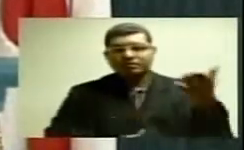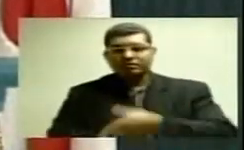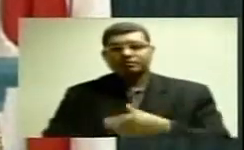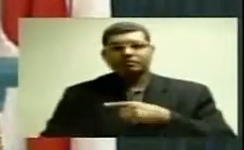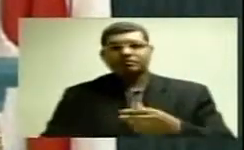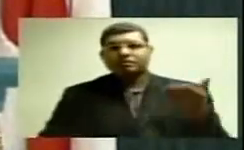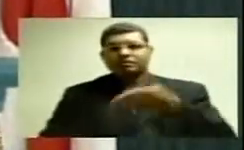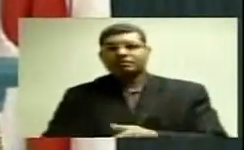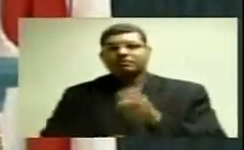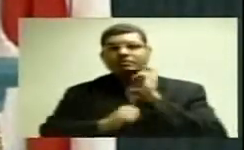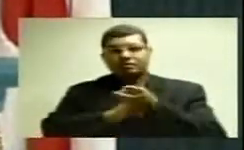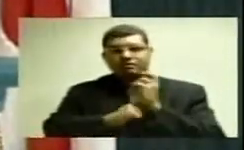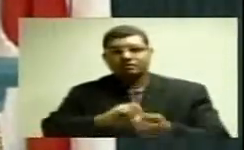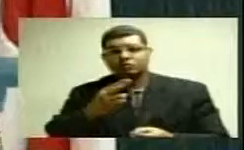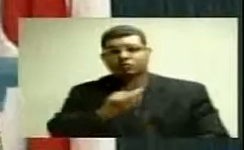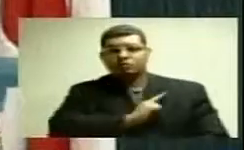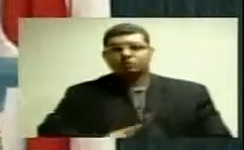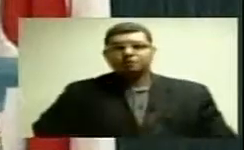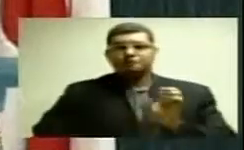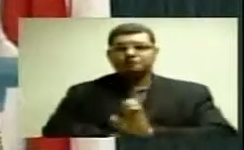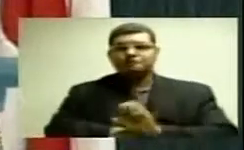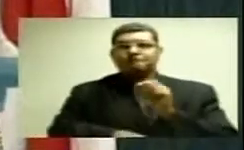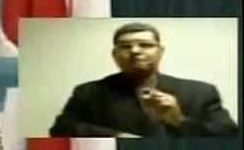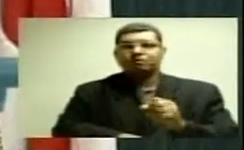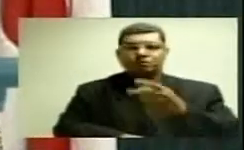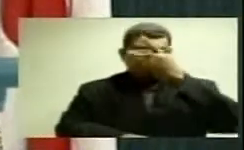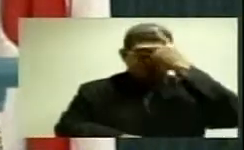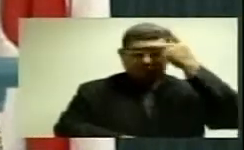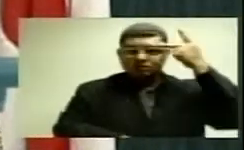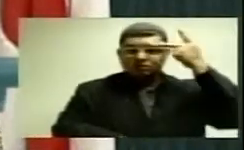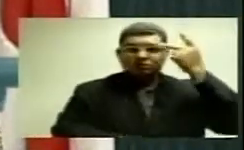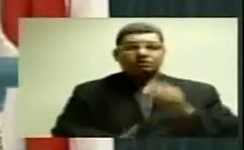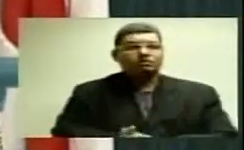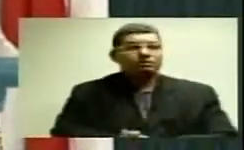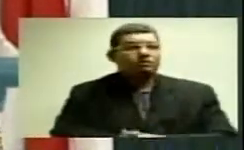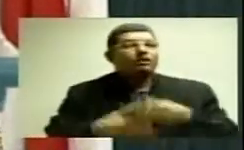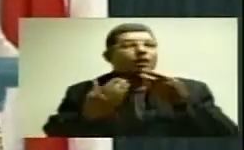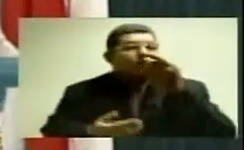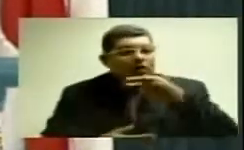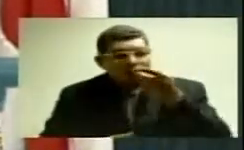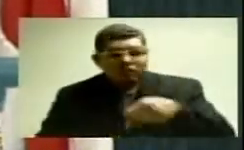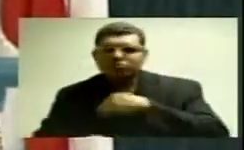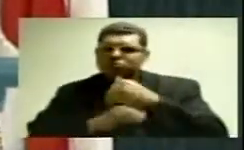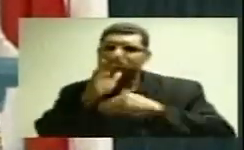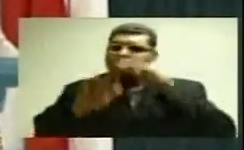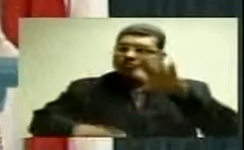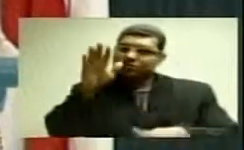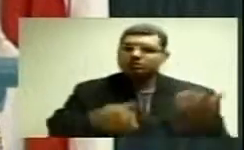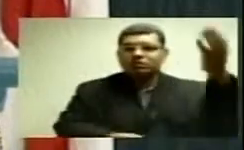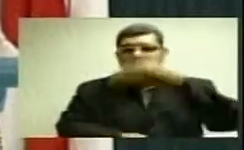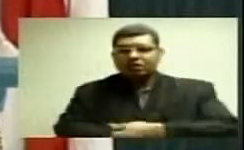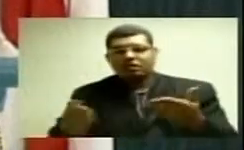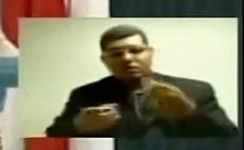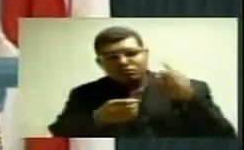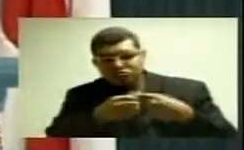repassados não são recursos da Assembleia ou do Governo do Estado, são recursos do povo amazonense. E como foi dito aqui, todas as vezes que nós chegamos